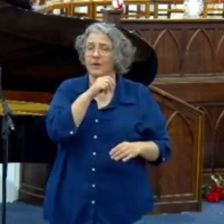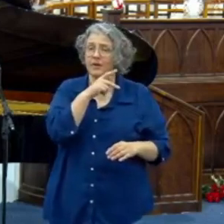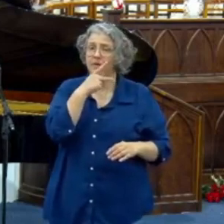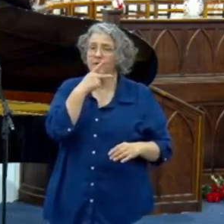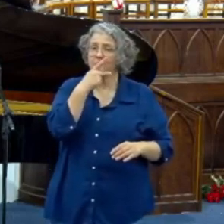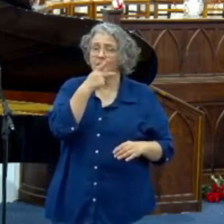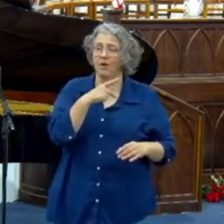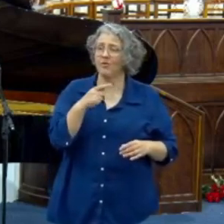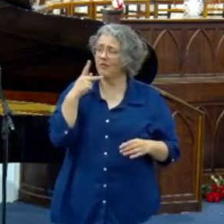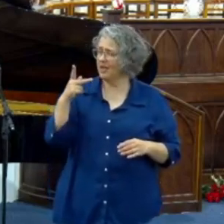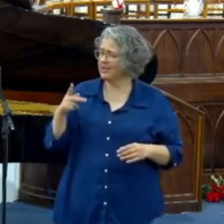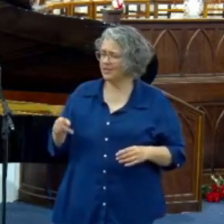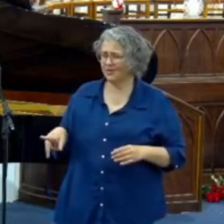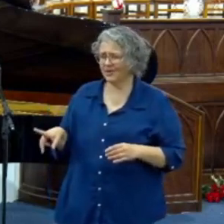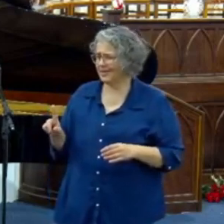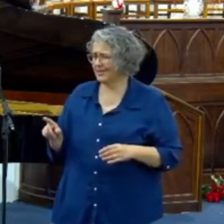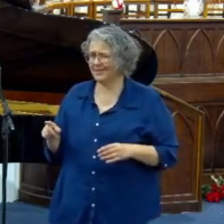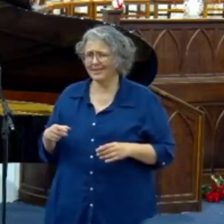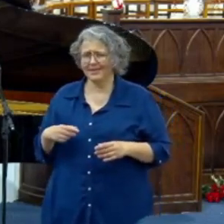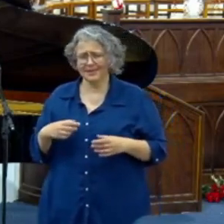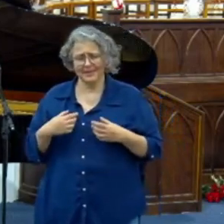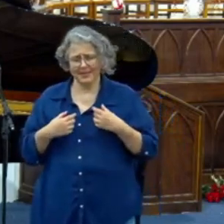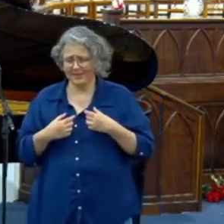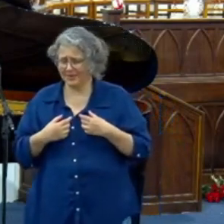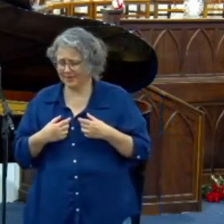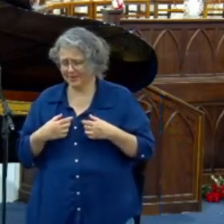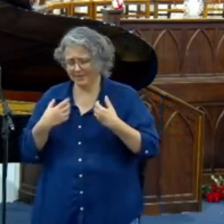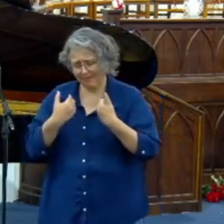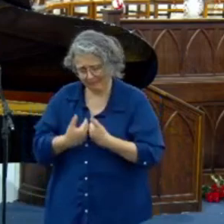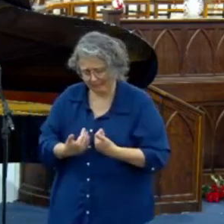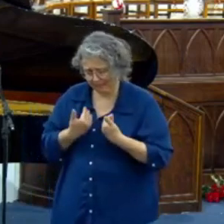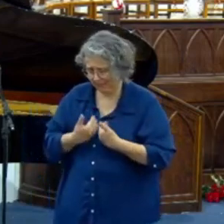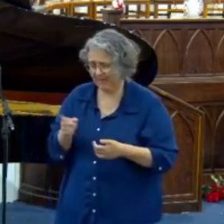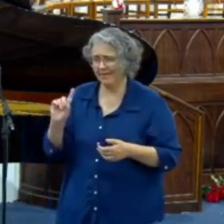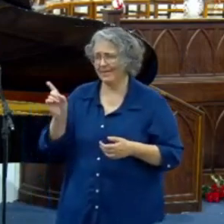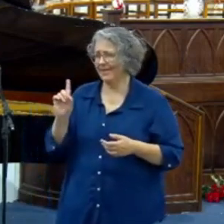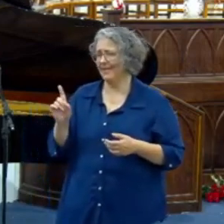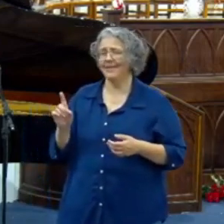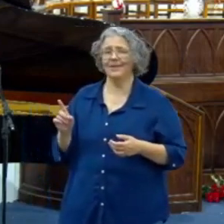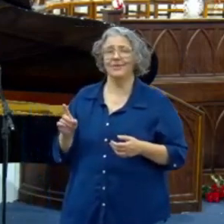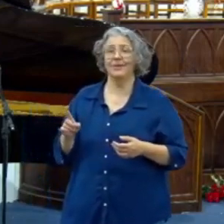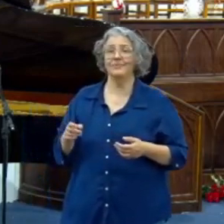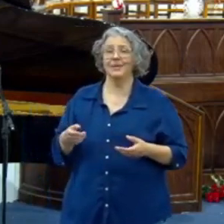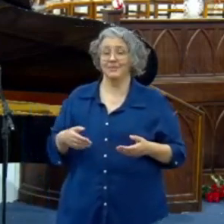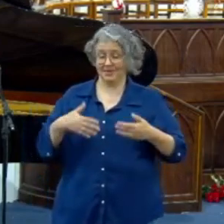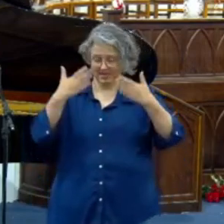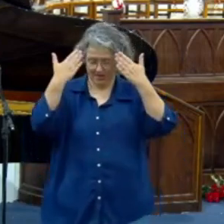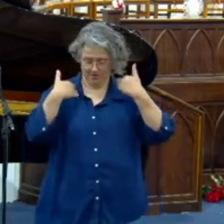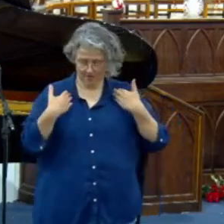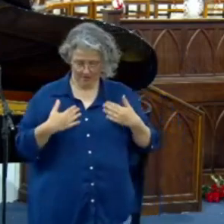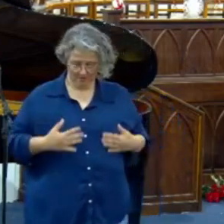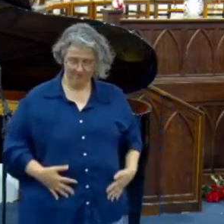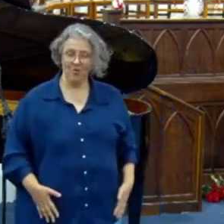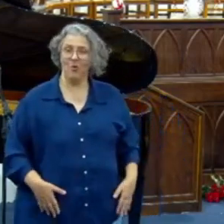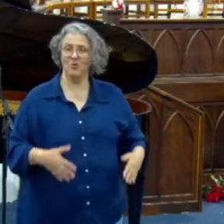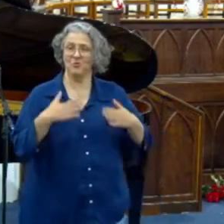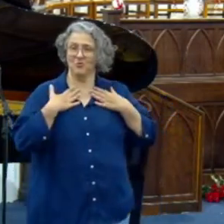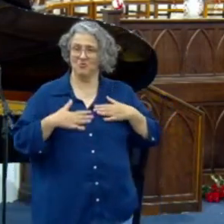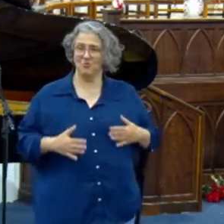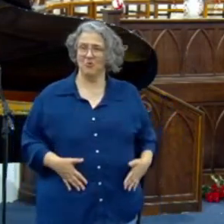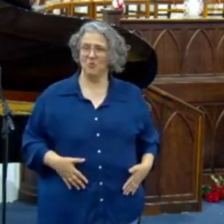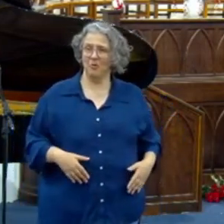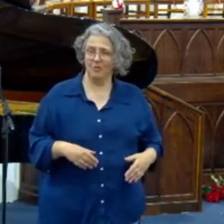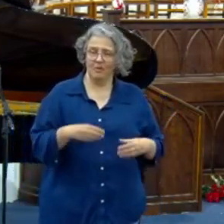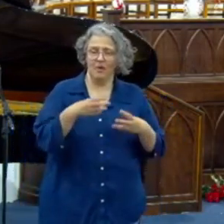isso não desanimamos, pelo contrário, mesmo que o nosso homem exterior se corrompa, contudo o nosso homem